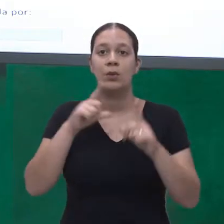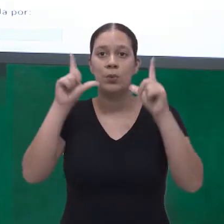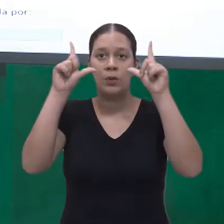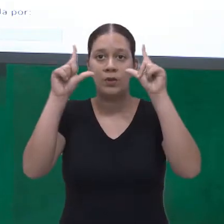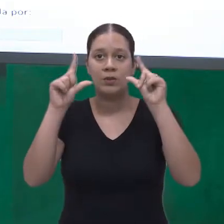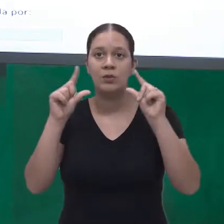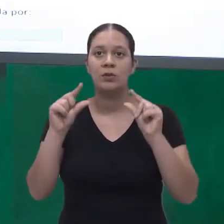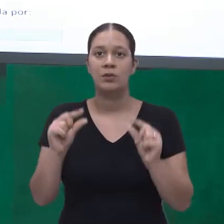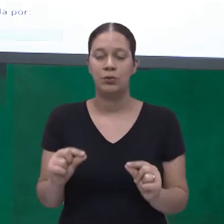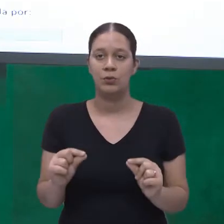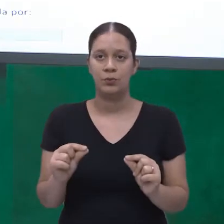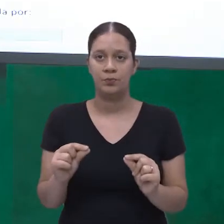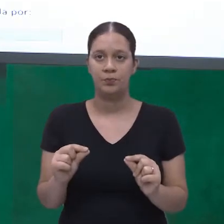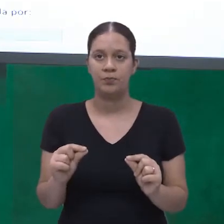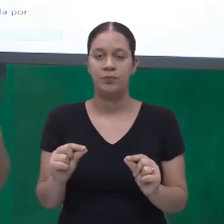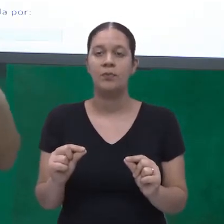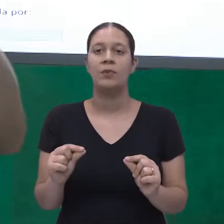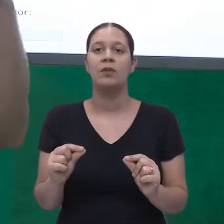diminuição da entropia.